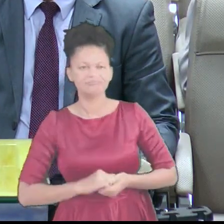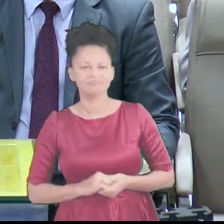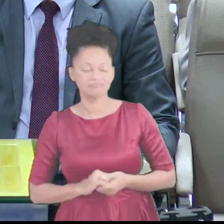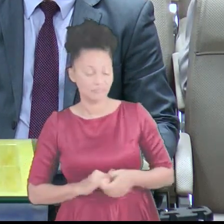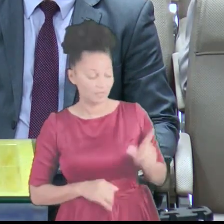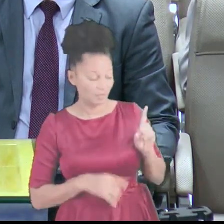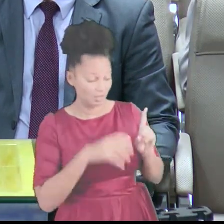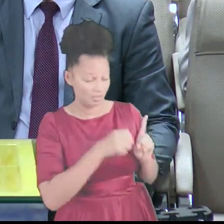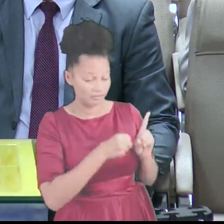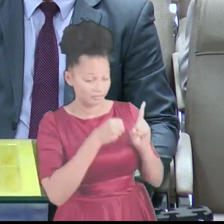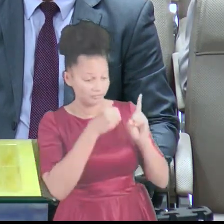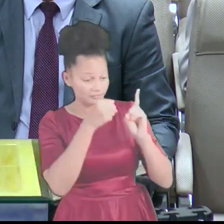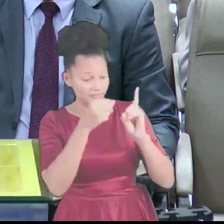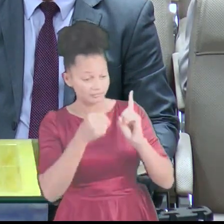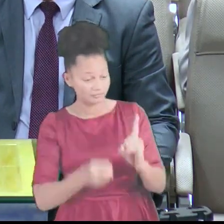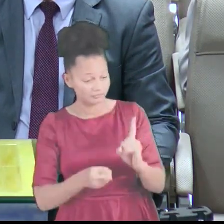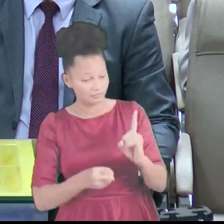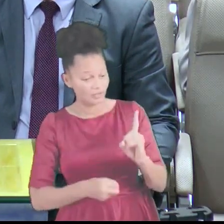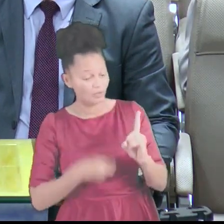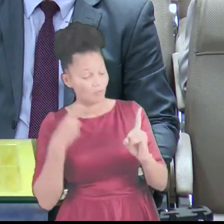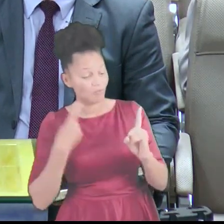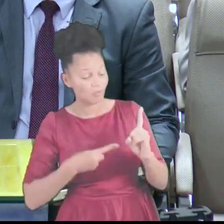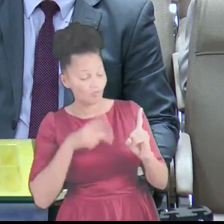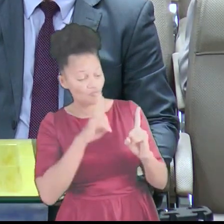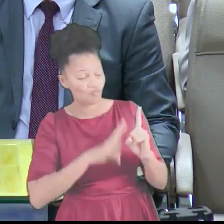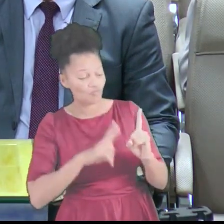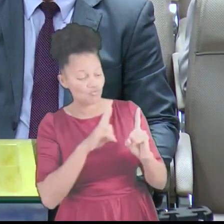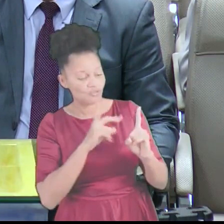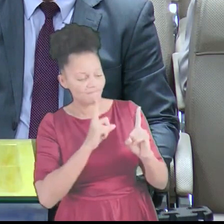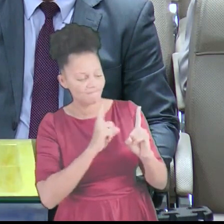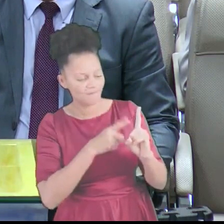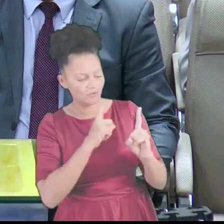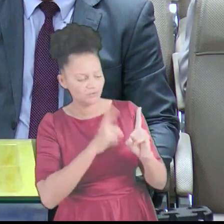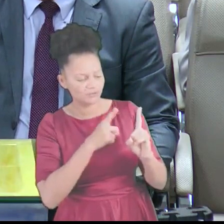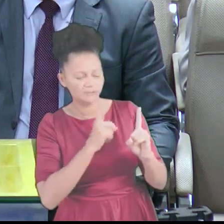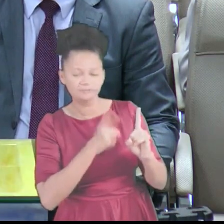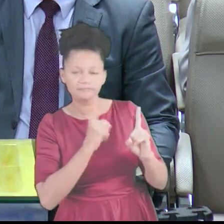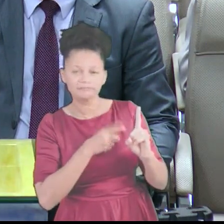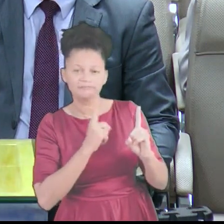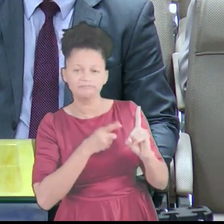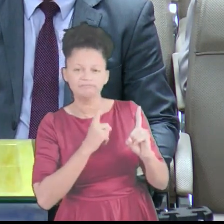Eu te coloquei aí porque eu vou usar você.